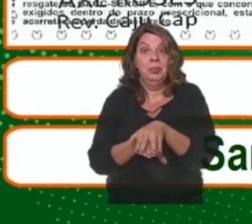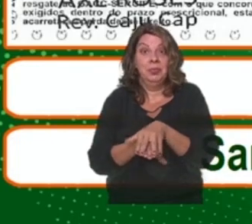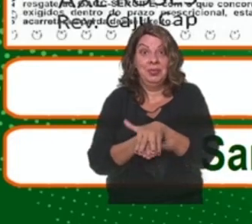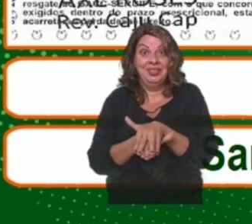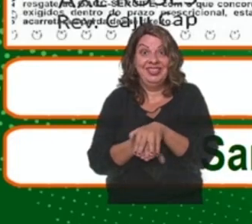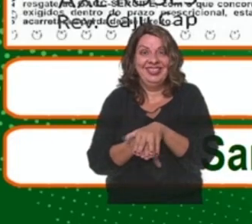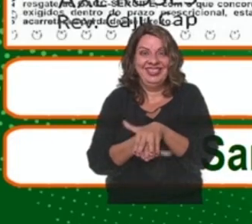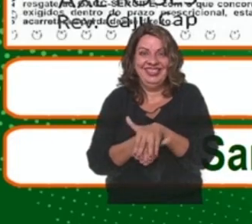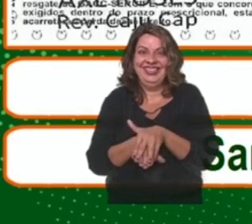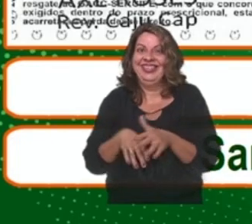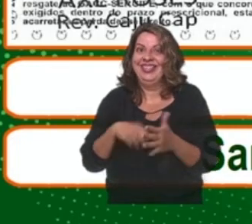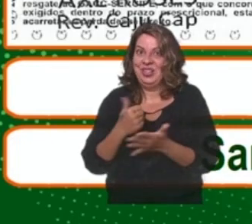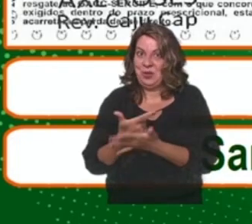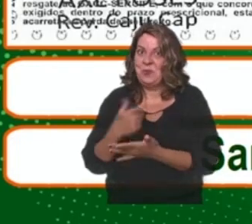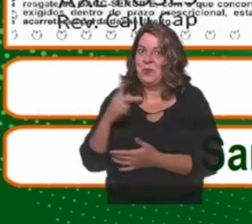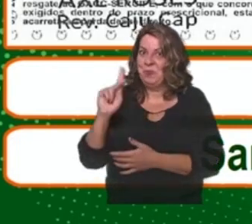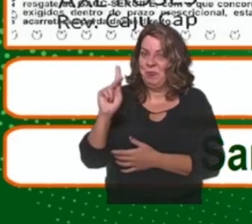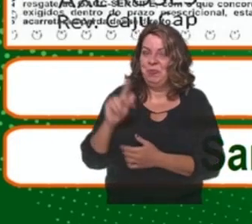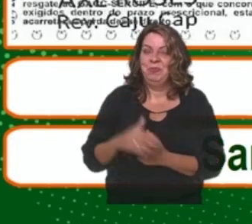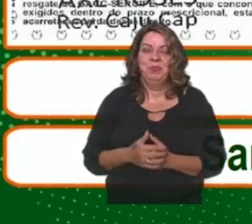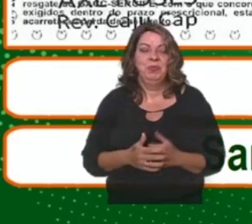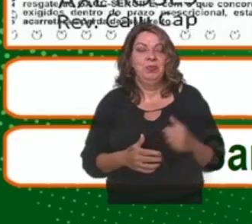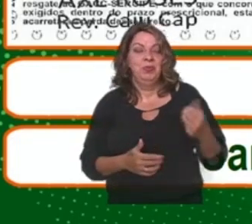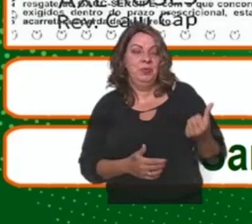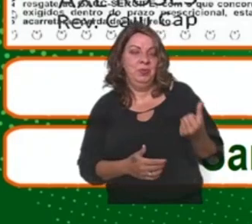regional Itaporanga.